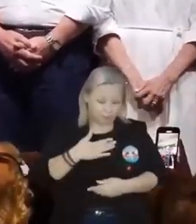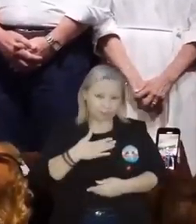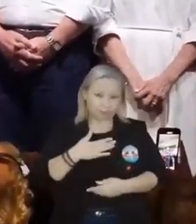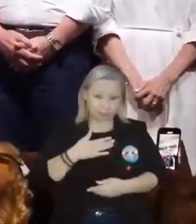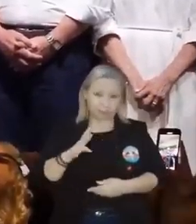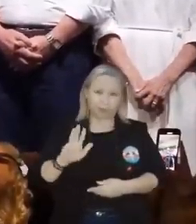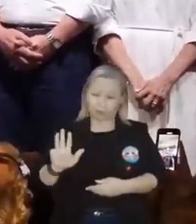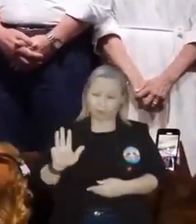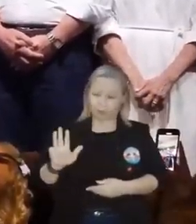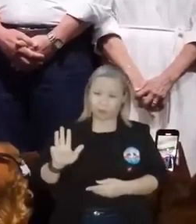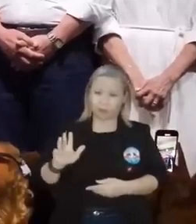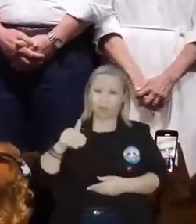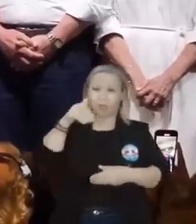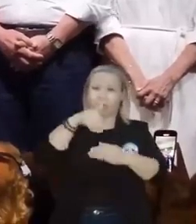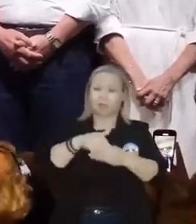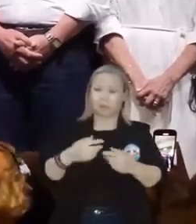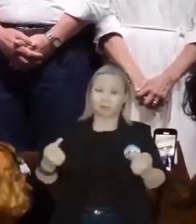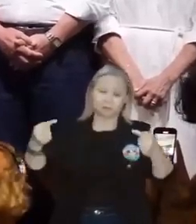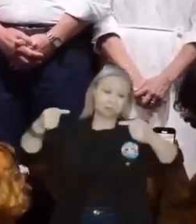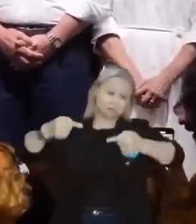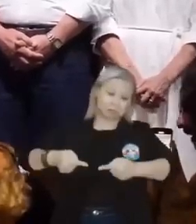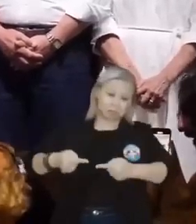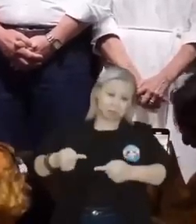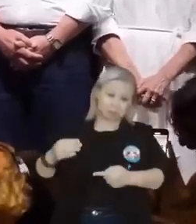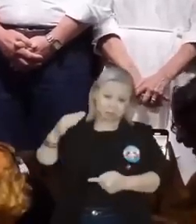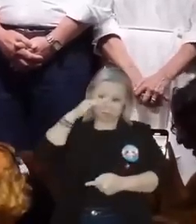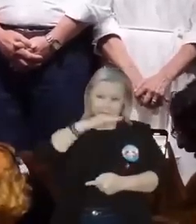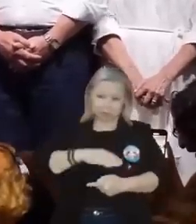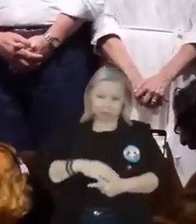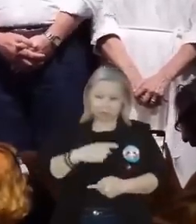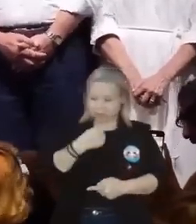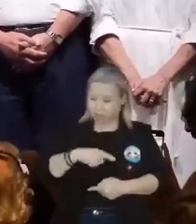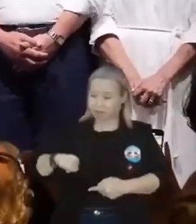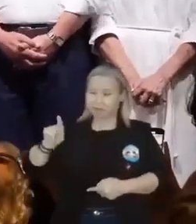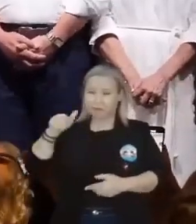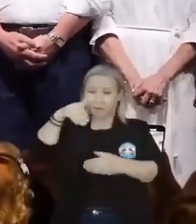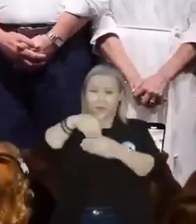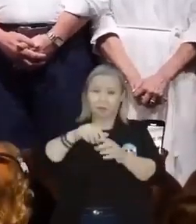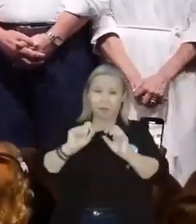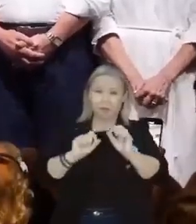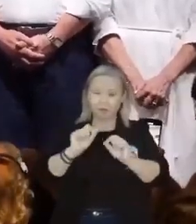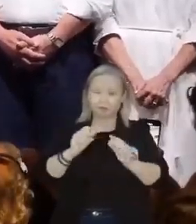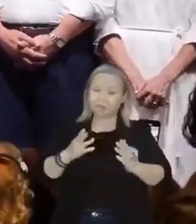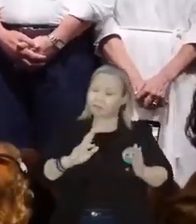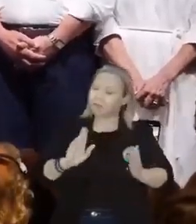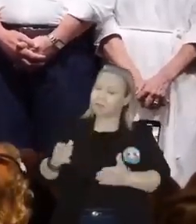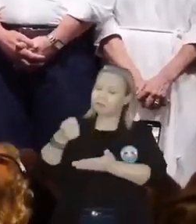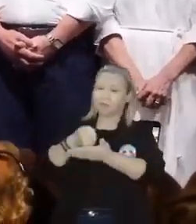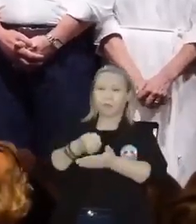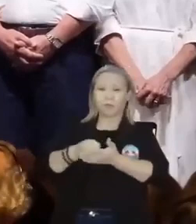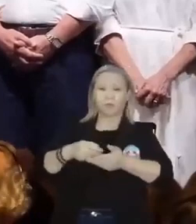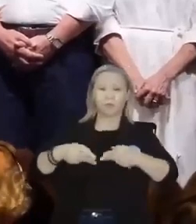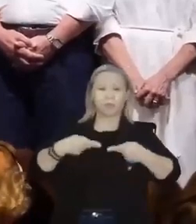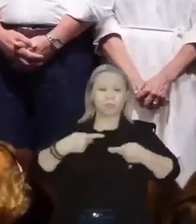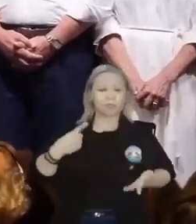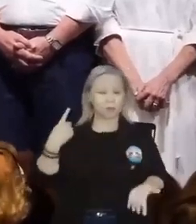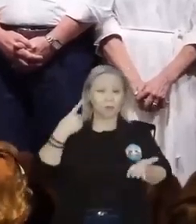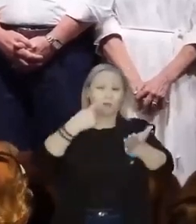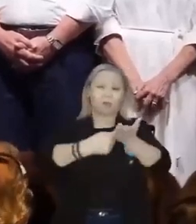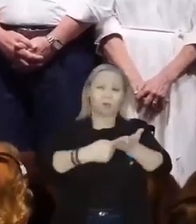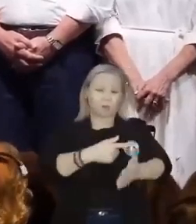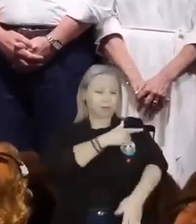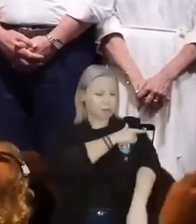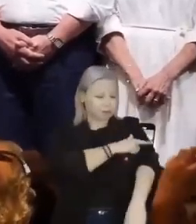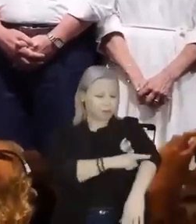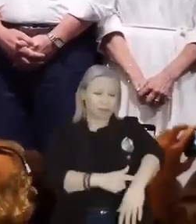no adversário, quem foi para a urna, quem se dignou a cumprir com o seu compromisso civilizatório de